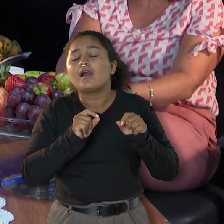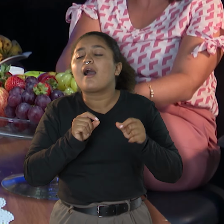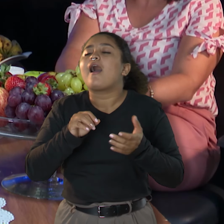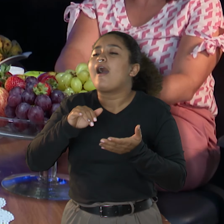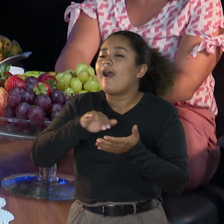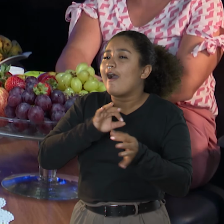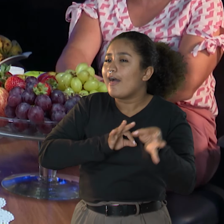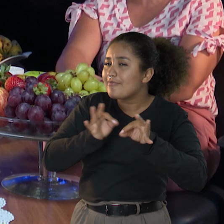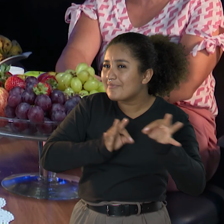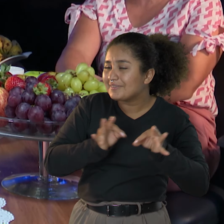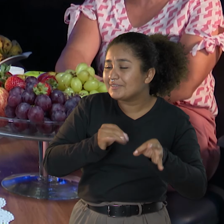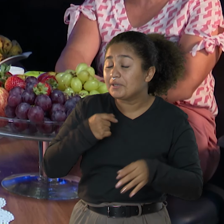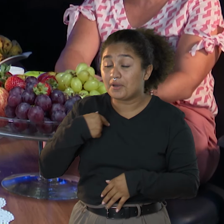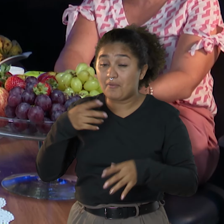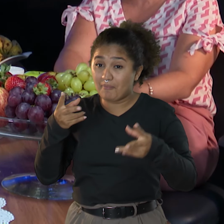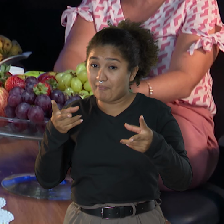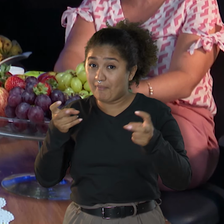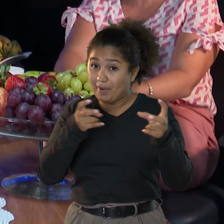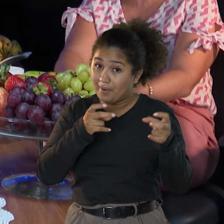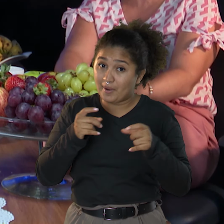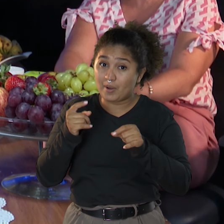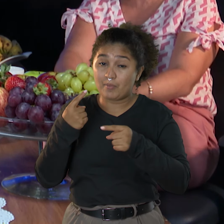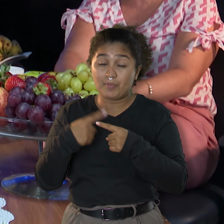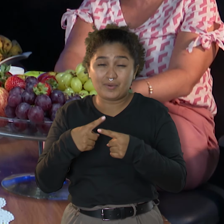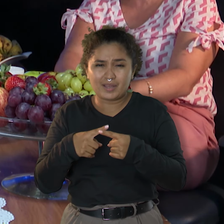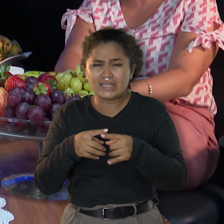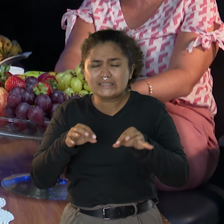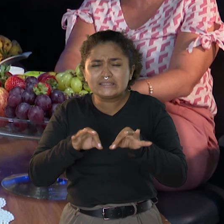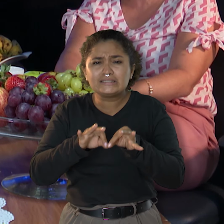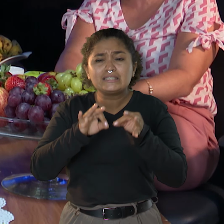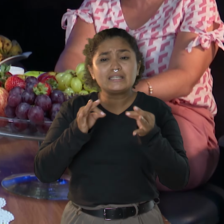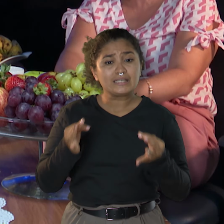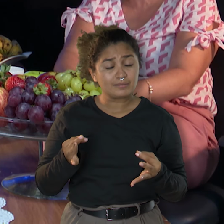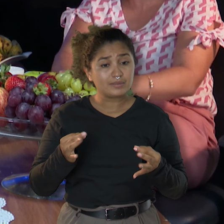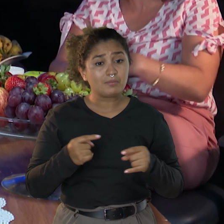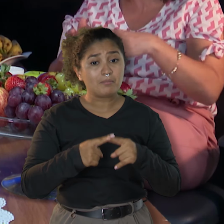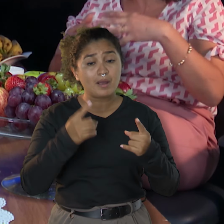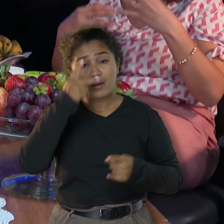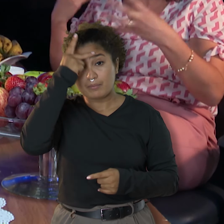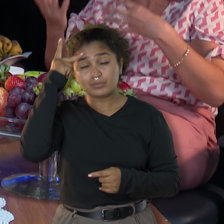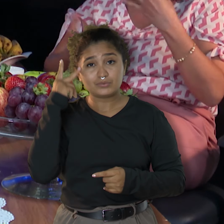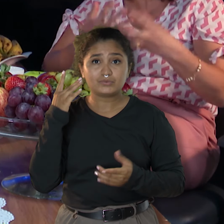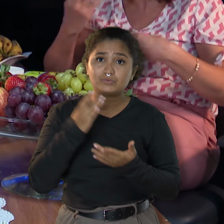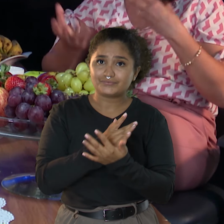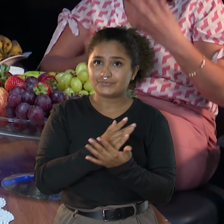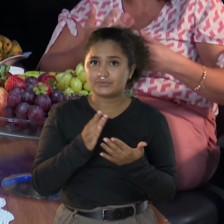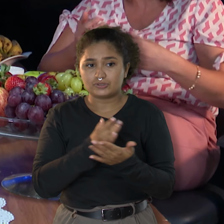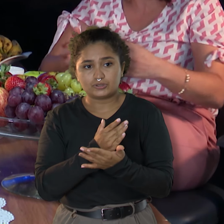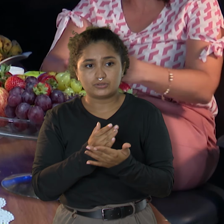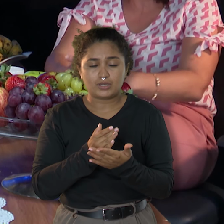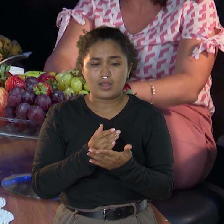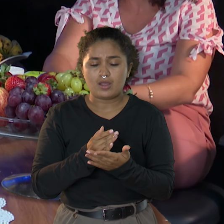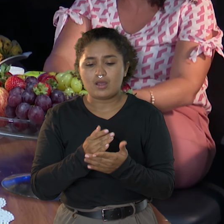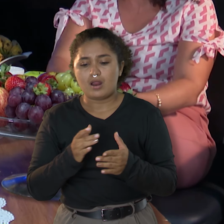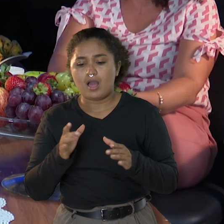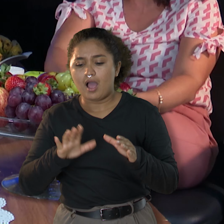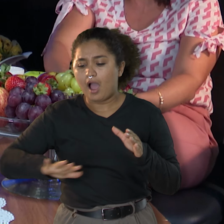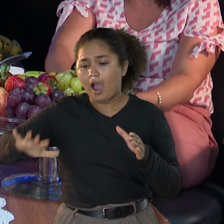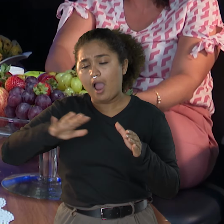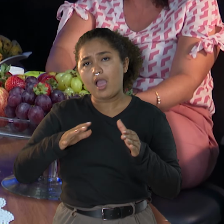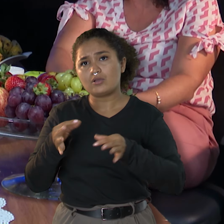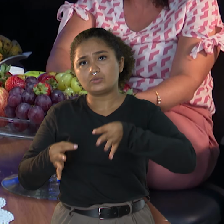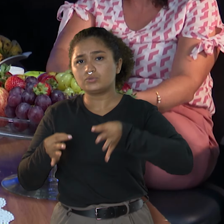coisa aí. Eu percebi, porque assim, são coisas simples, mas que as pessoas, às vezes, da parte mais judicial, não